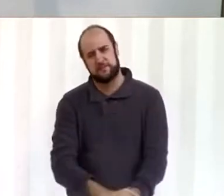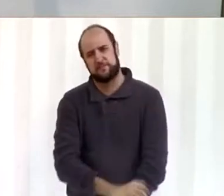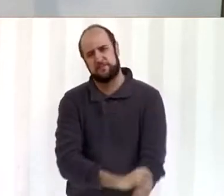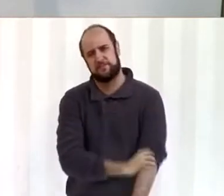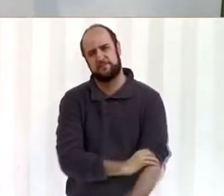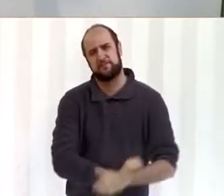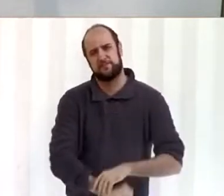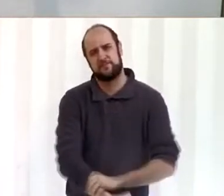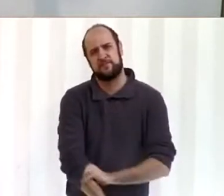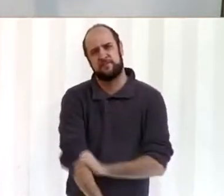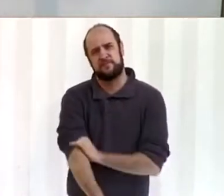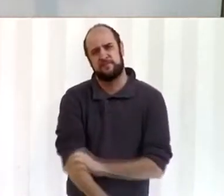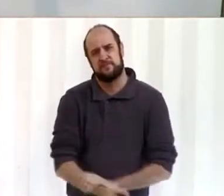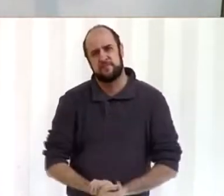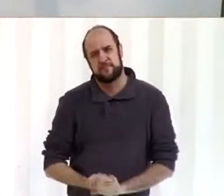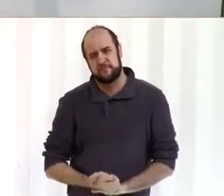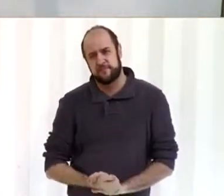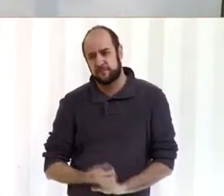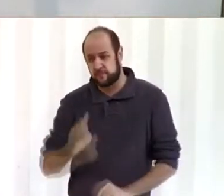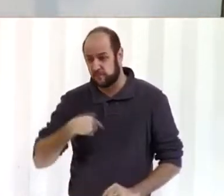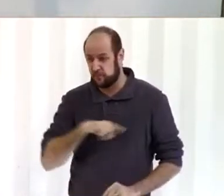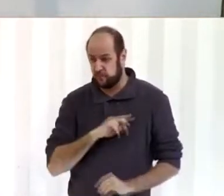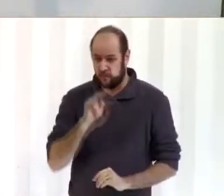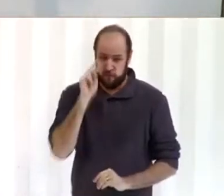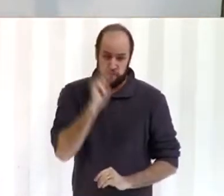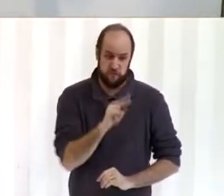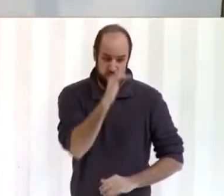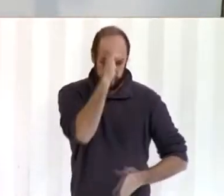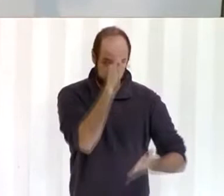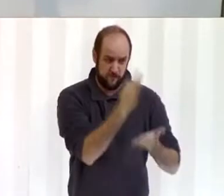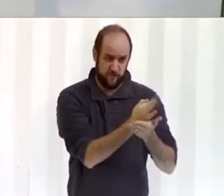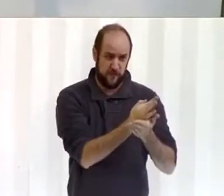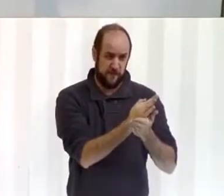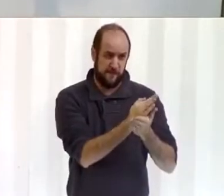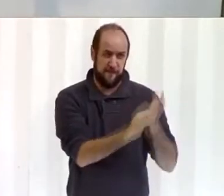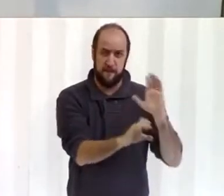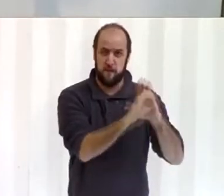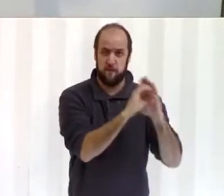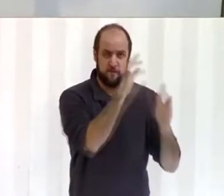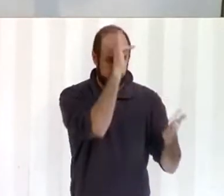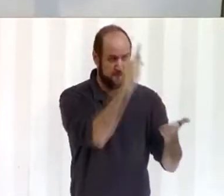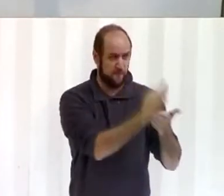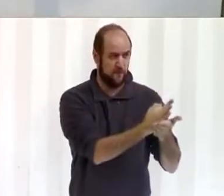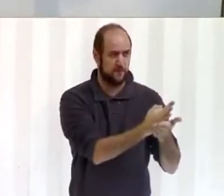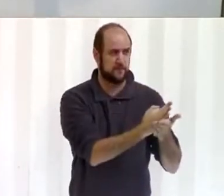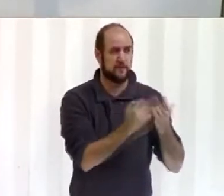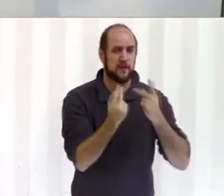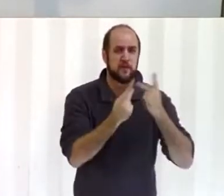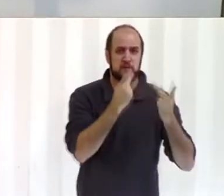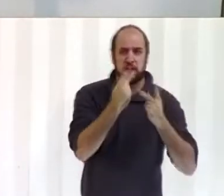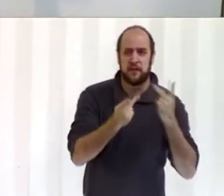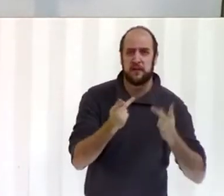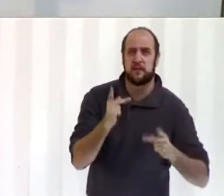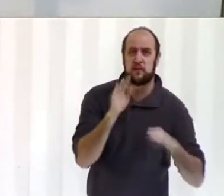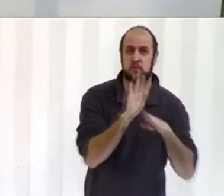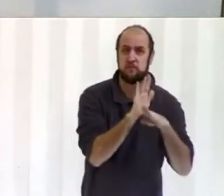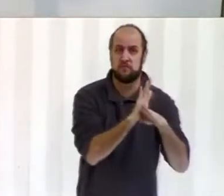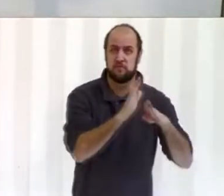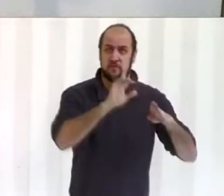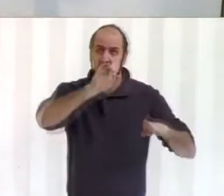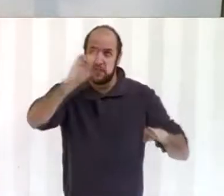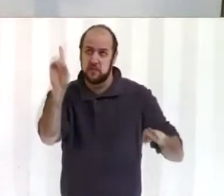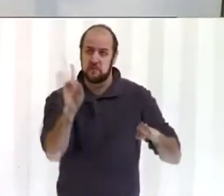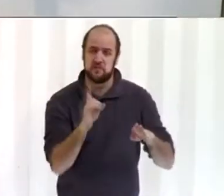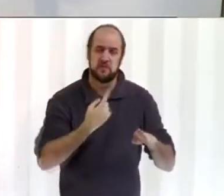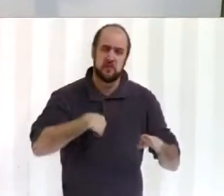A gente olha para a nossa confissão de fé, no capítulo que fala a respeito da providência ordinária de Deus,